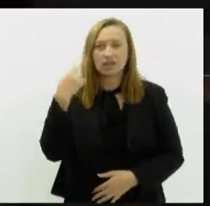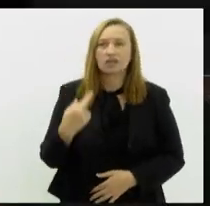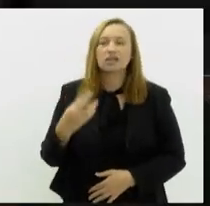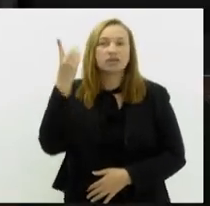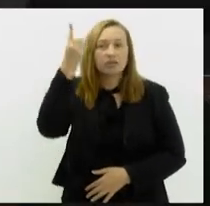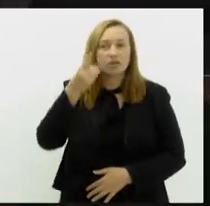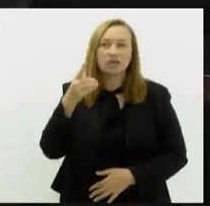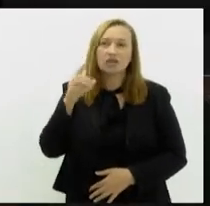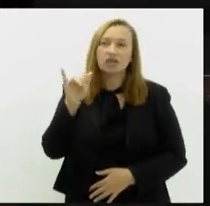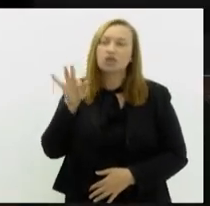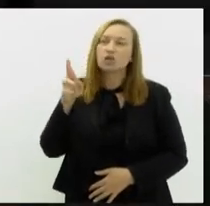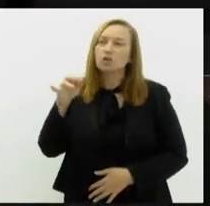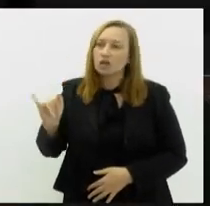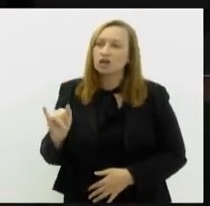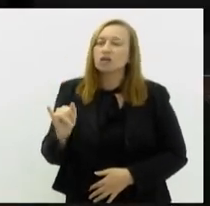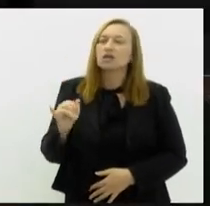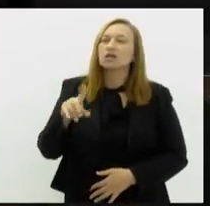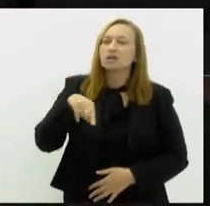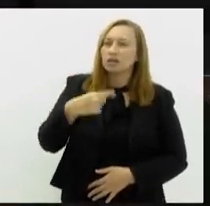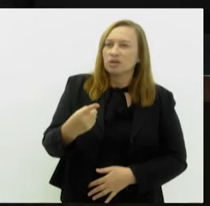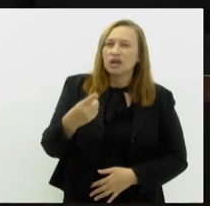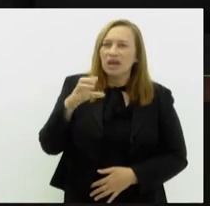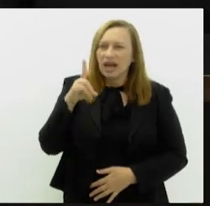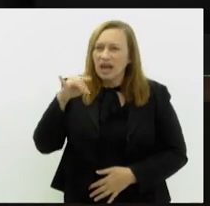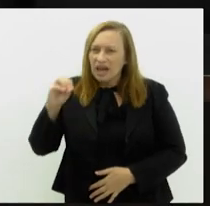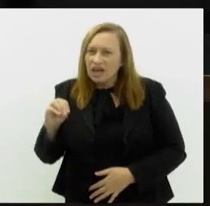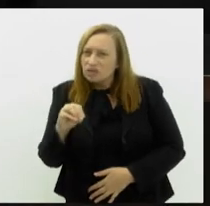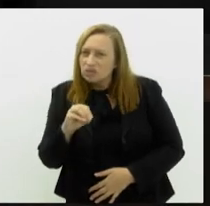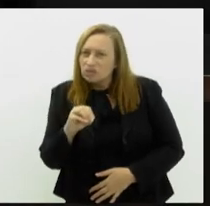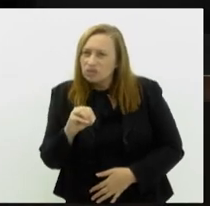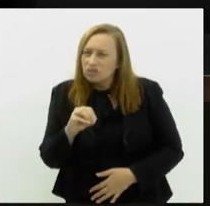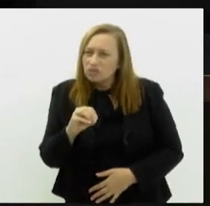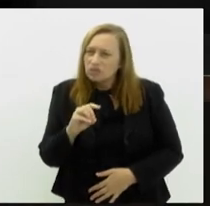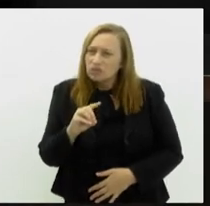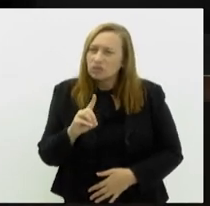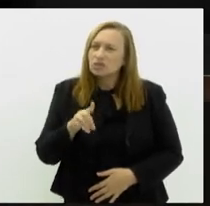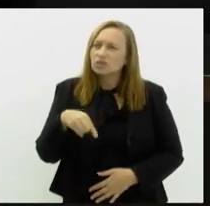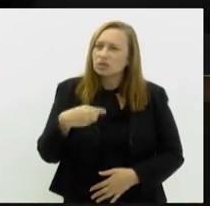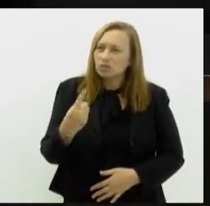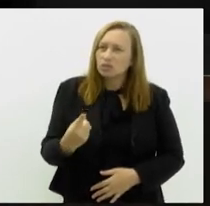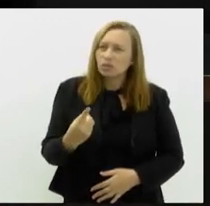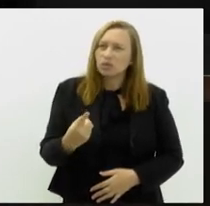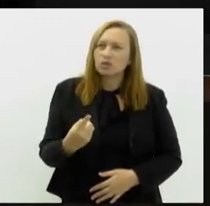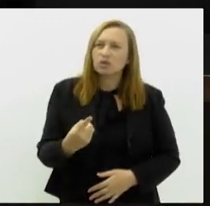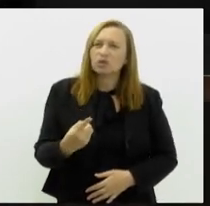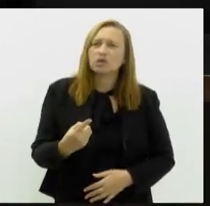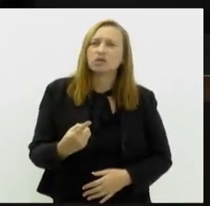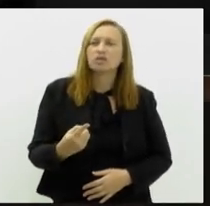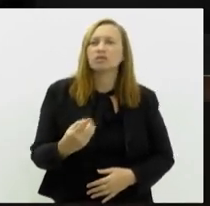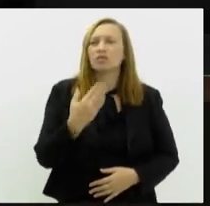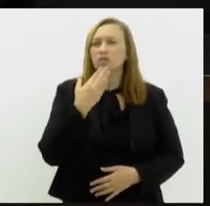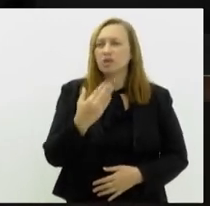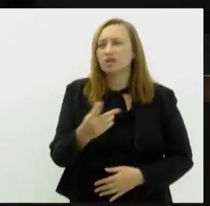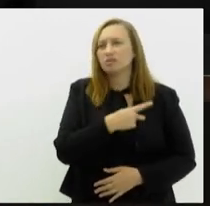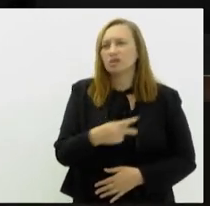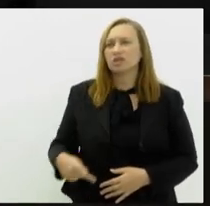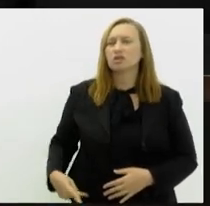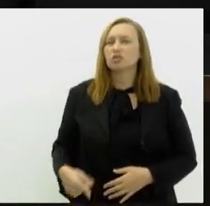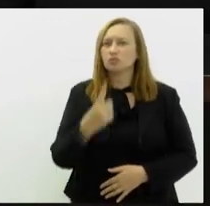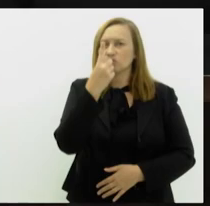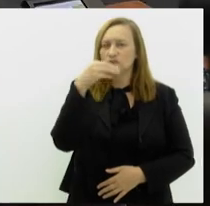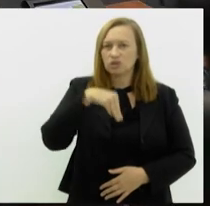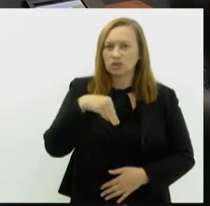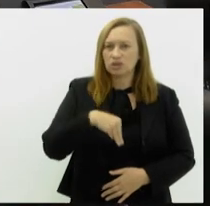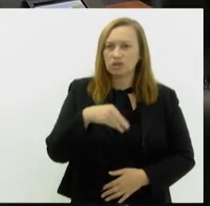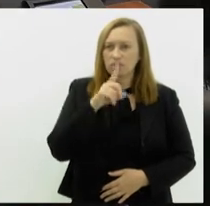Yuri, seguida, muito obrigado. Deputado Caiado vai usar obrigado, a palavra. Presidente. Em seguida, a gente vai, conforme deferido pela presidência, seguir por um minuto de silêncio.